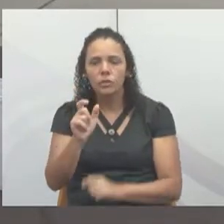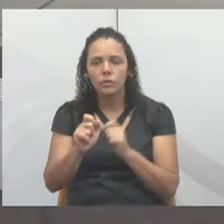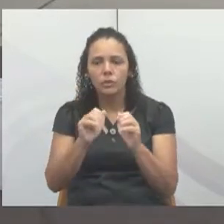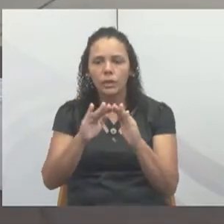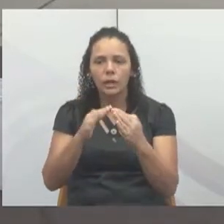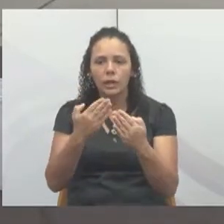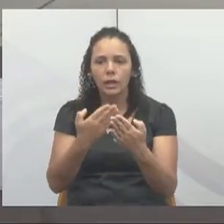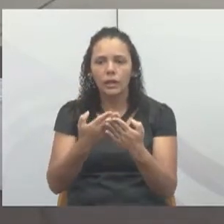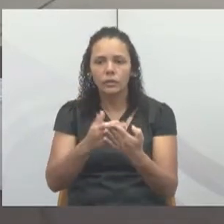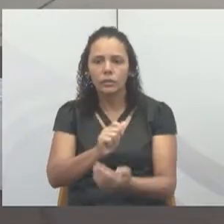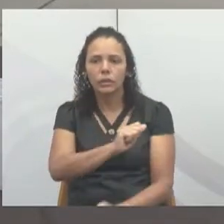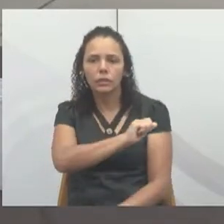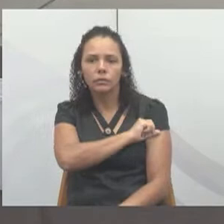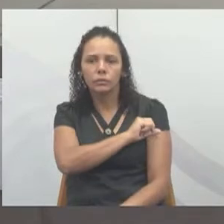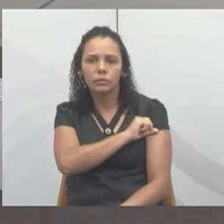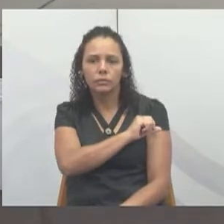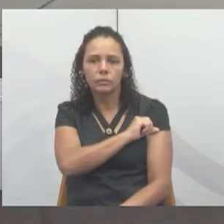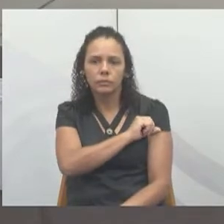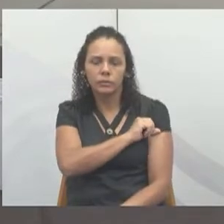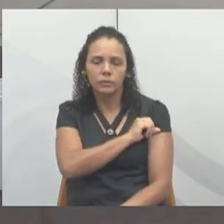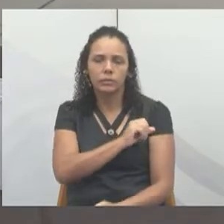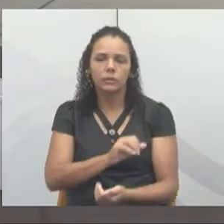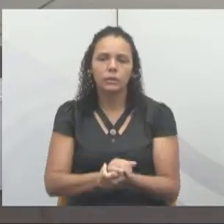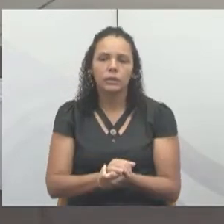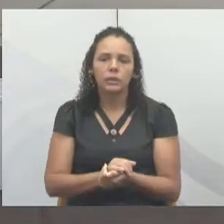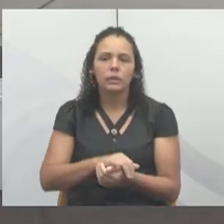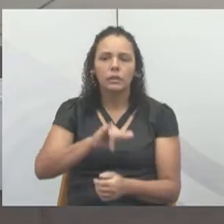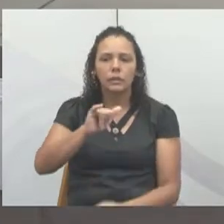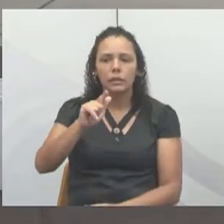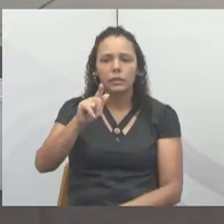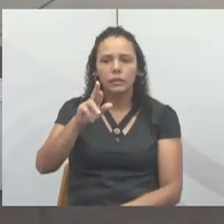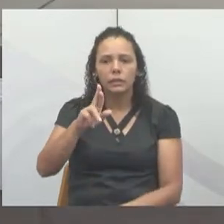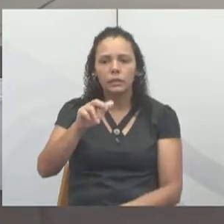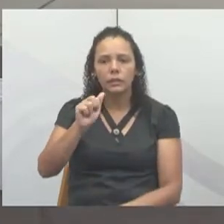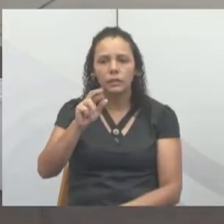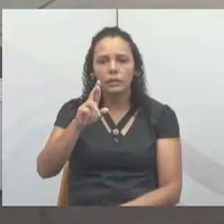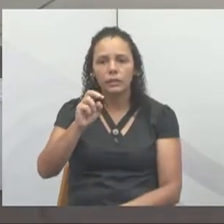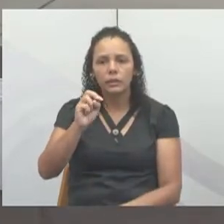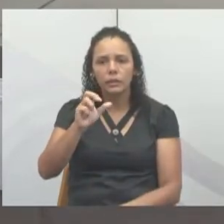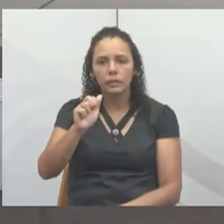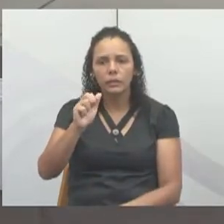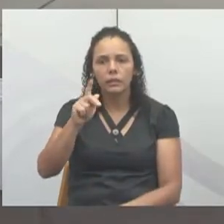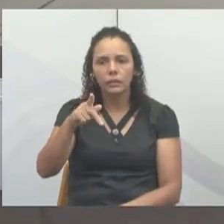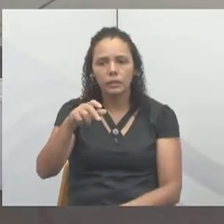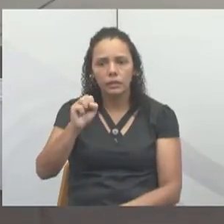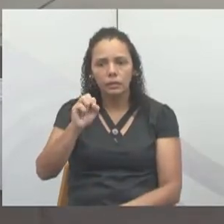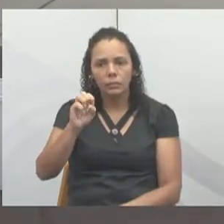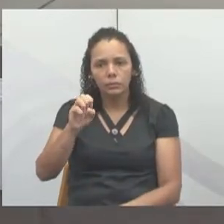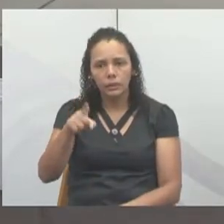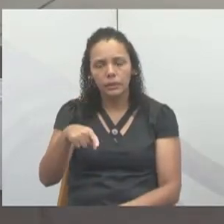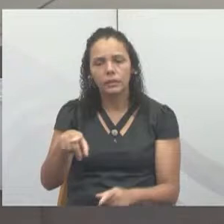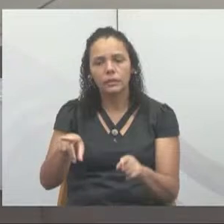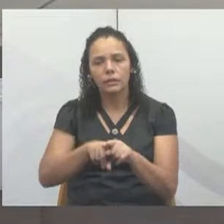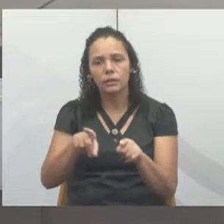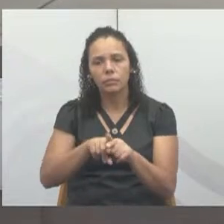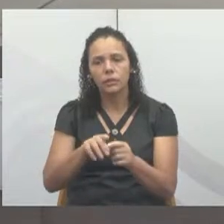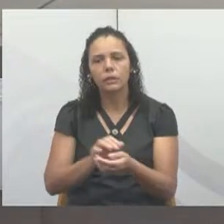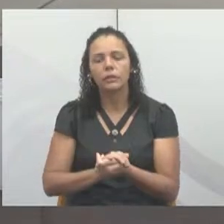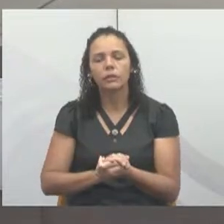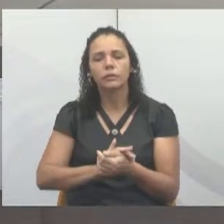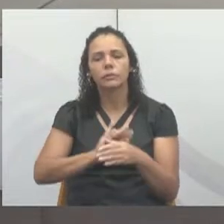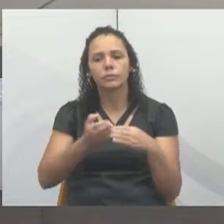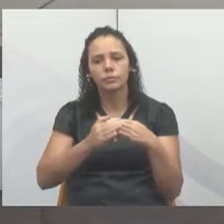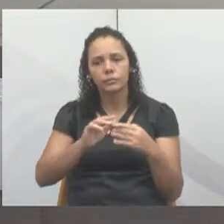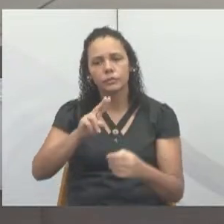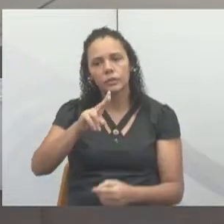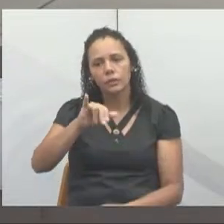sair. Igarapés, está aqui para sair também. Lá no Bandeira Branca, que eu mandei então a emenda impositiva para lá, posto médico, graças a